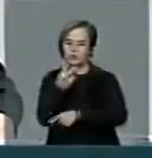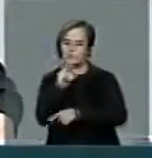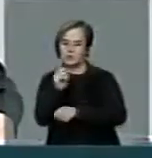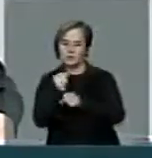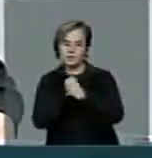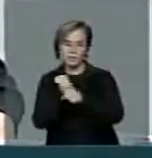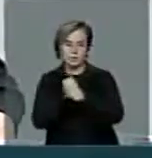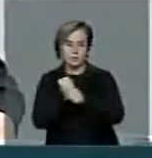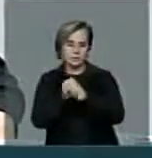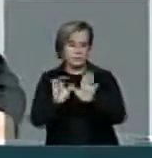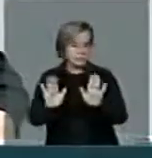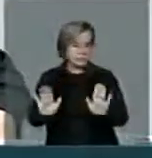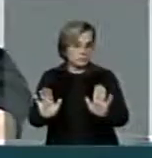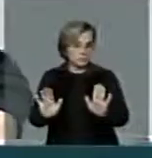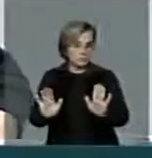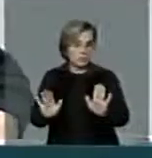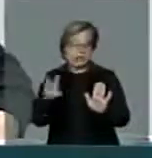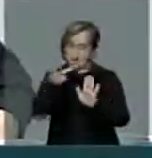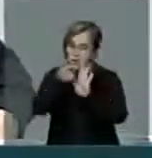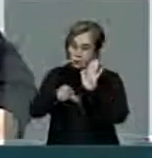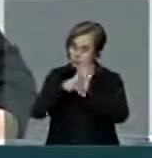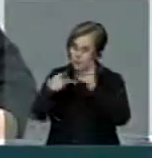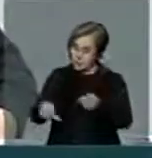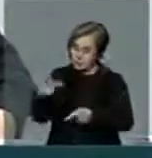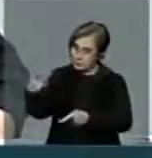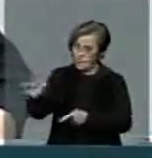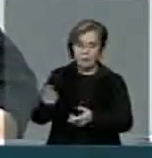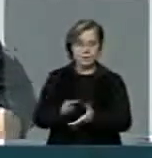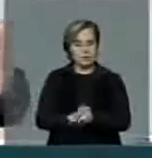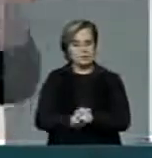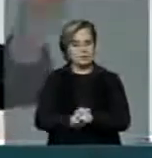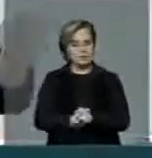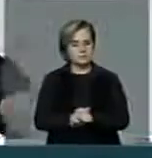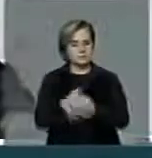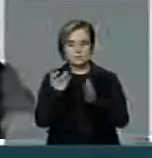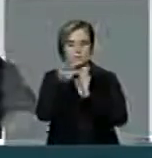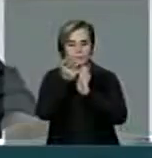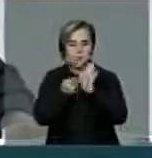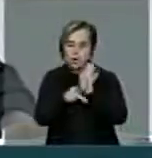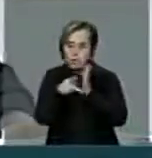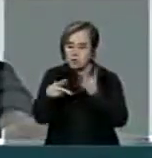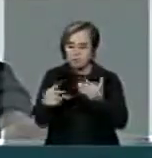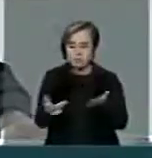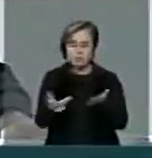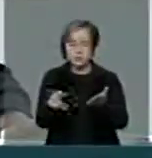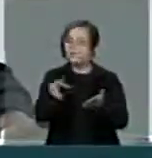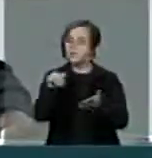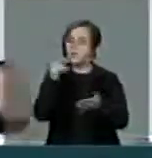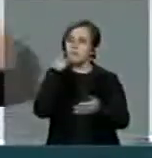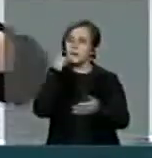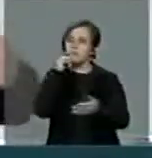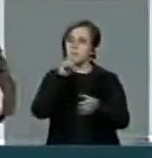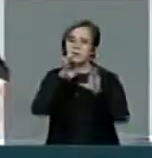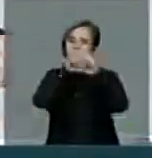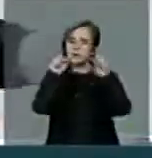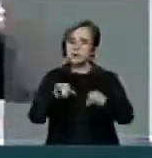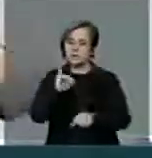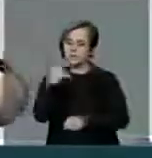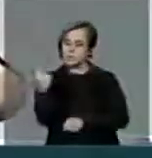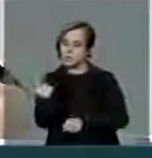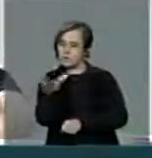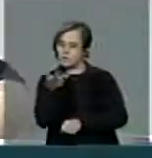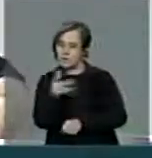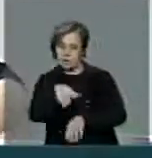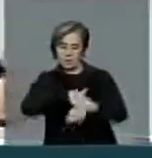dele. É um projeto. Não é projeto. Você só vai ver no sistema. Se ele quiser fazer